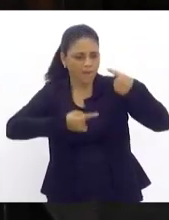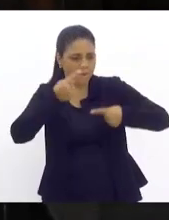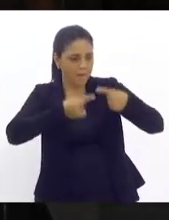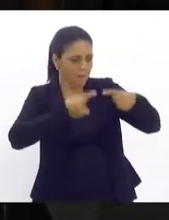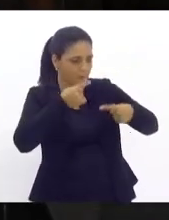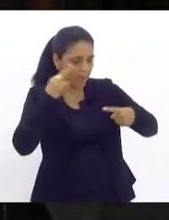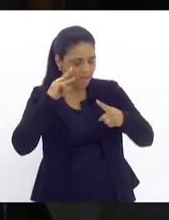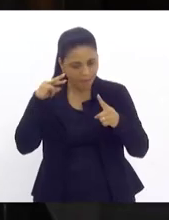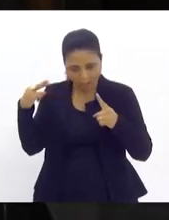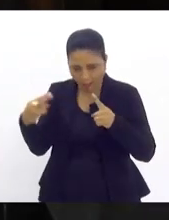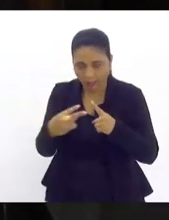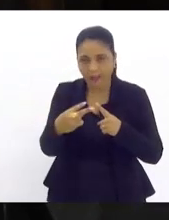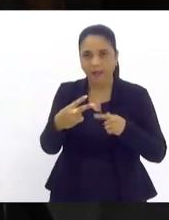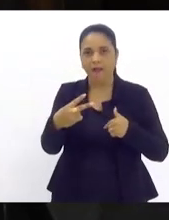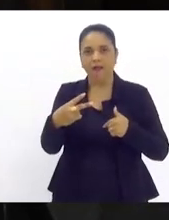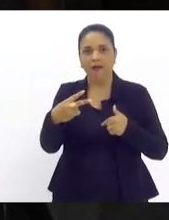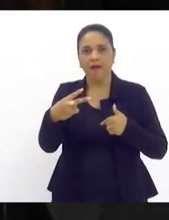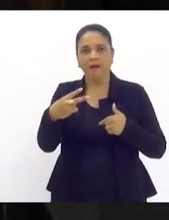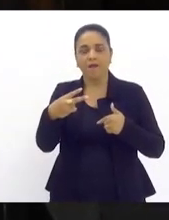de drogas